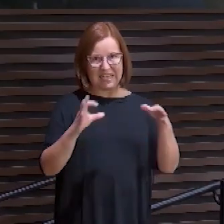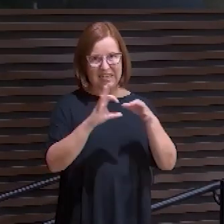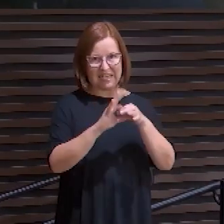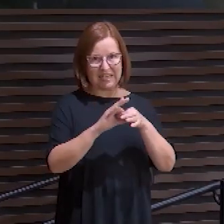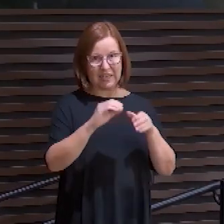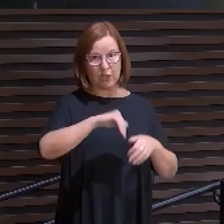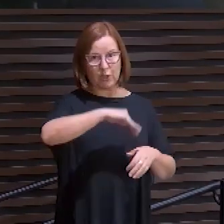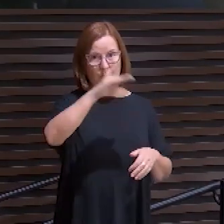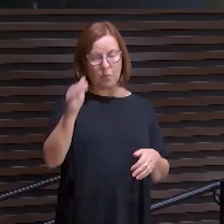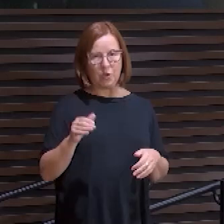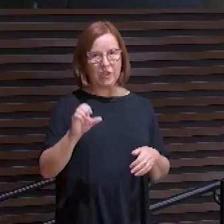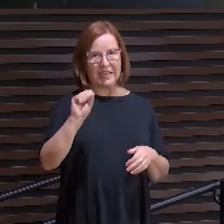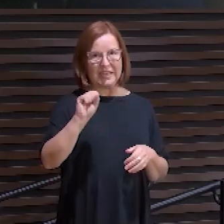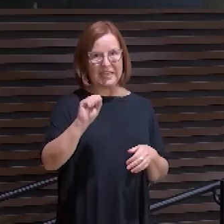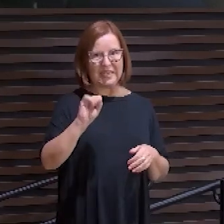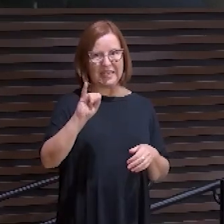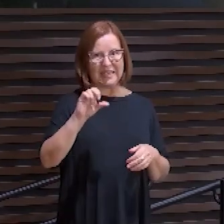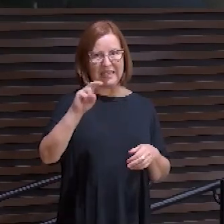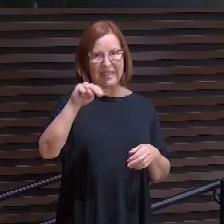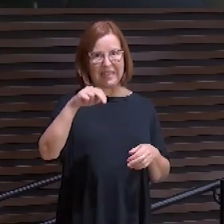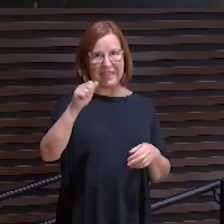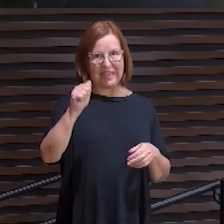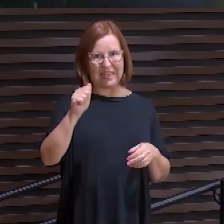o Monte Sião.